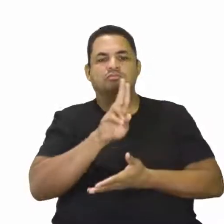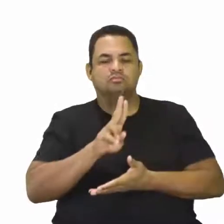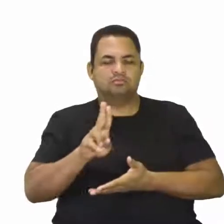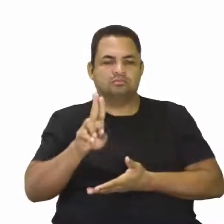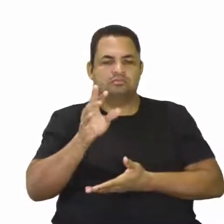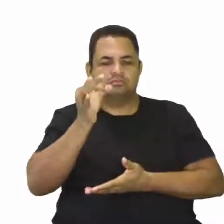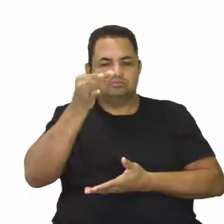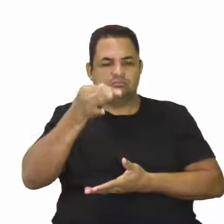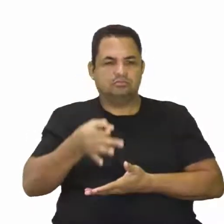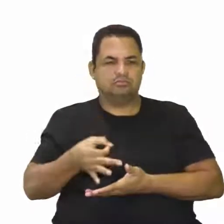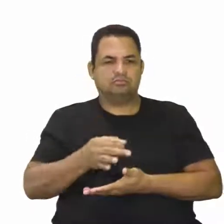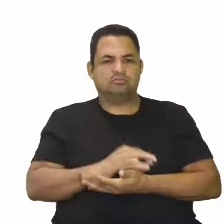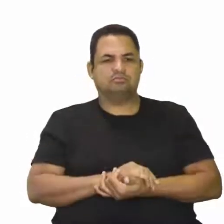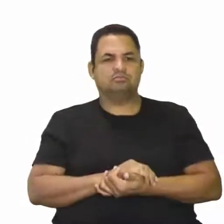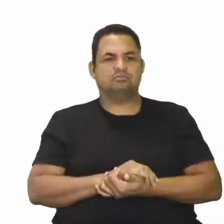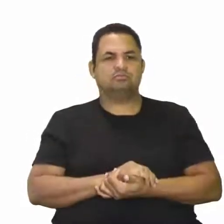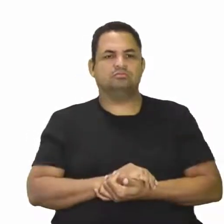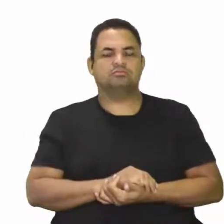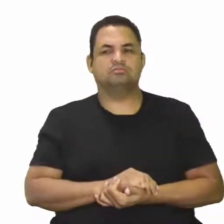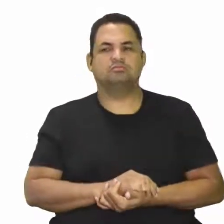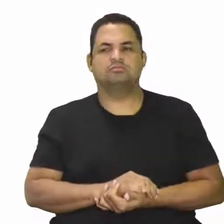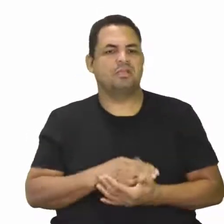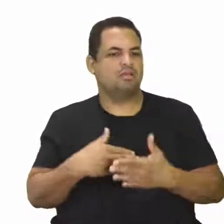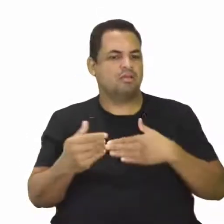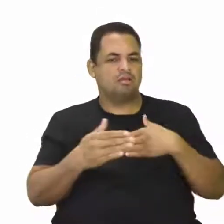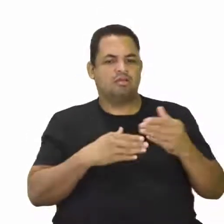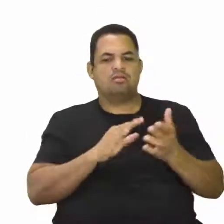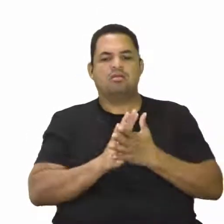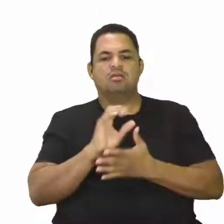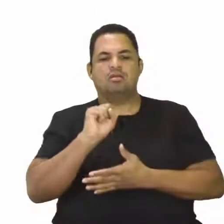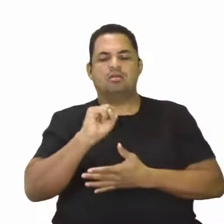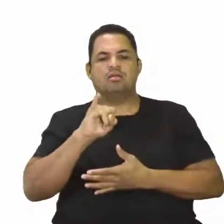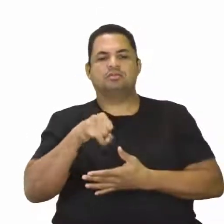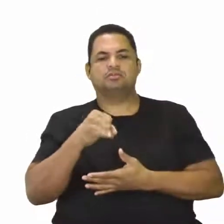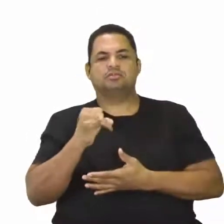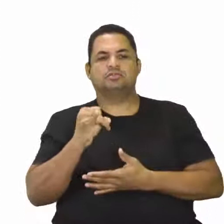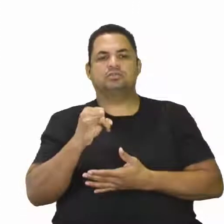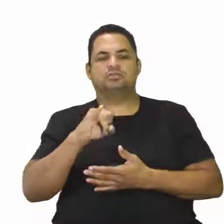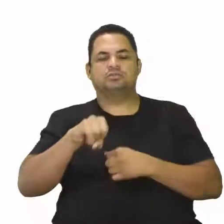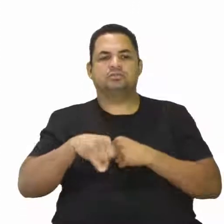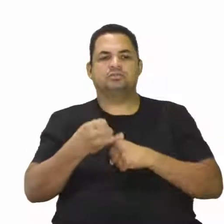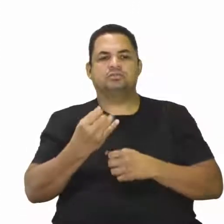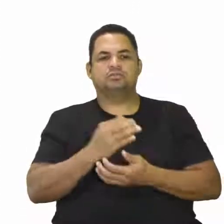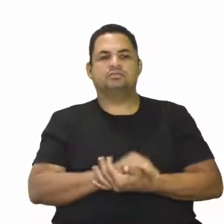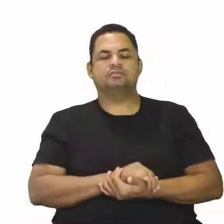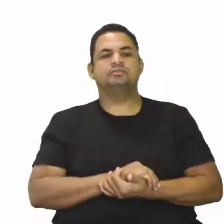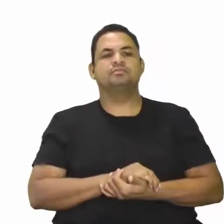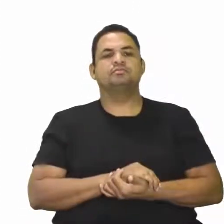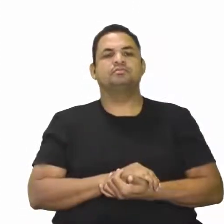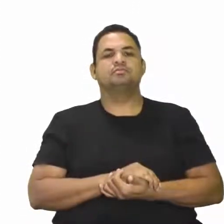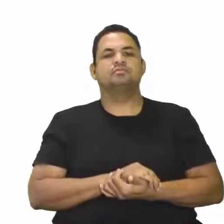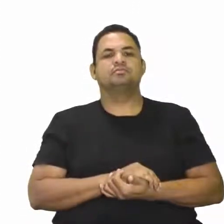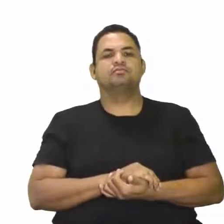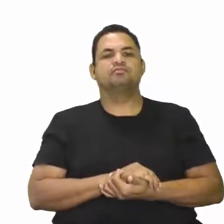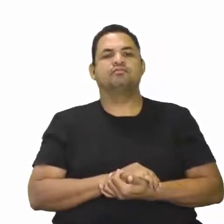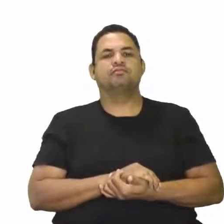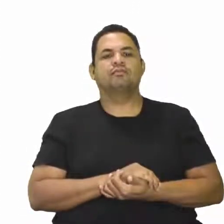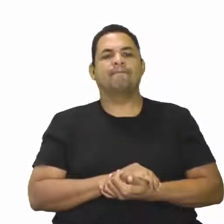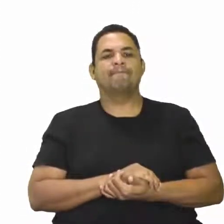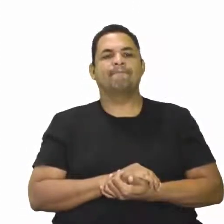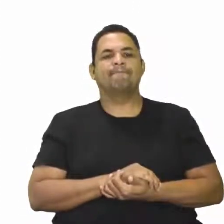utilizado corretamente. Não é qualquer adjetivo, viu, gente? É o demonstrativo. Ou seja, ele